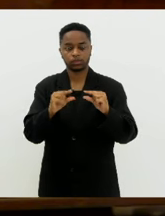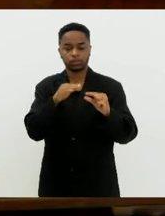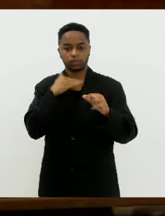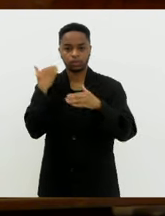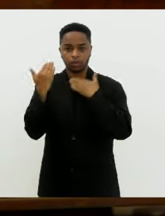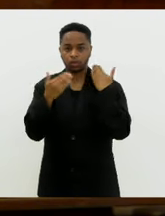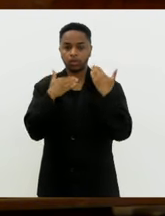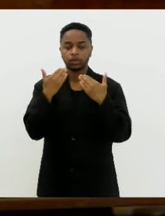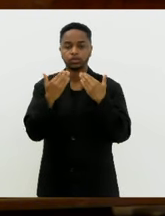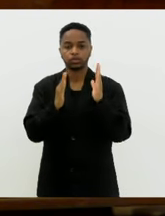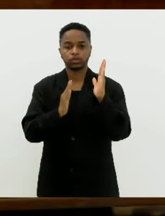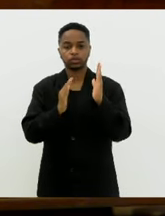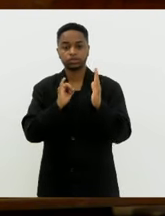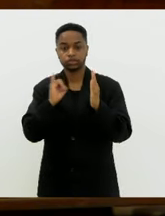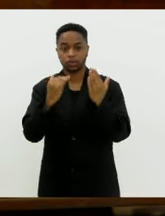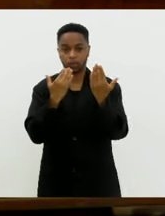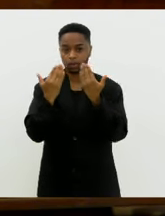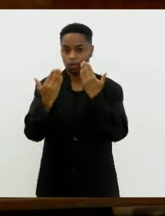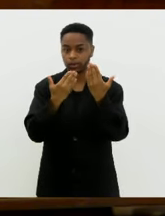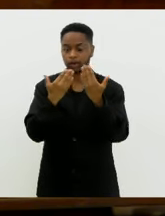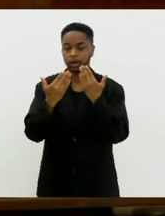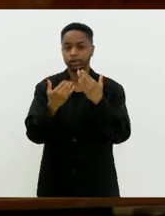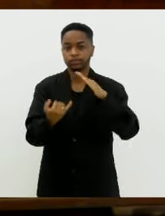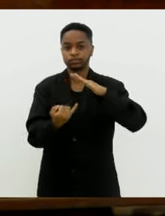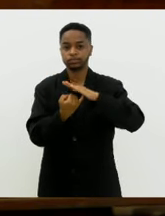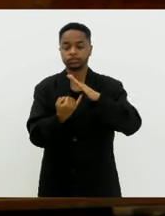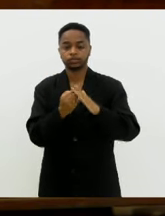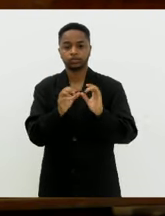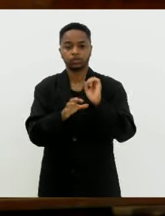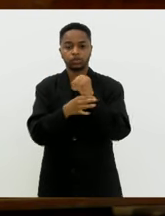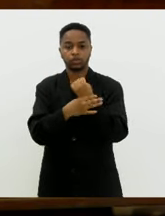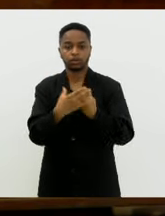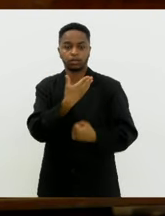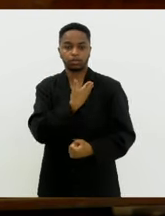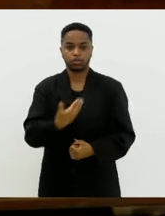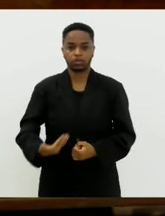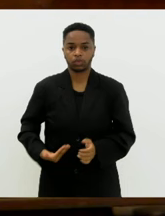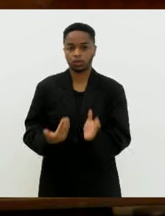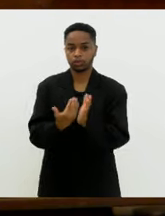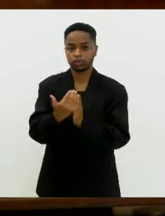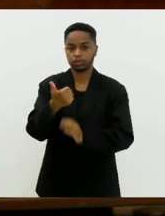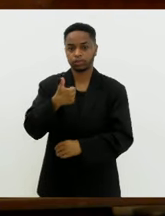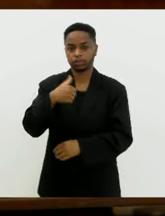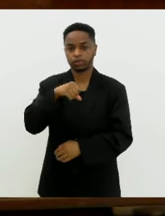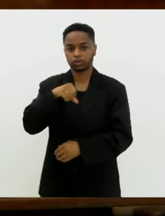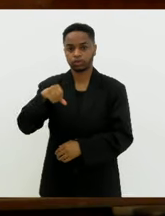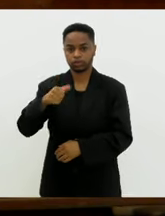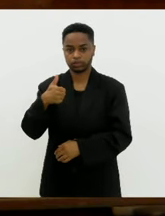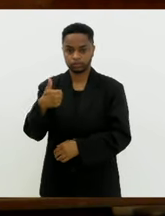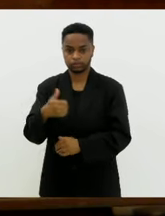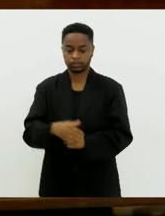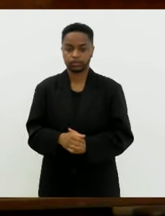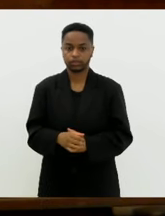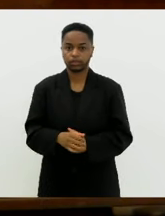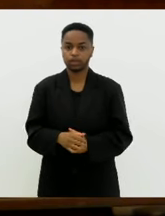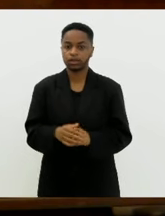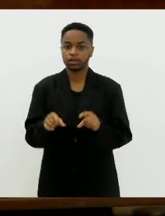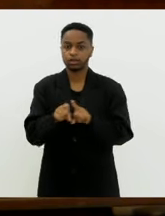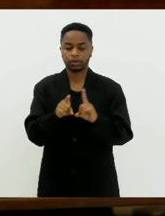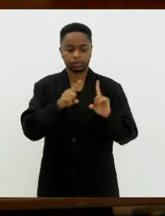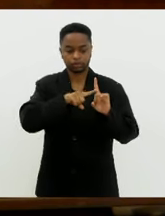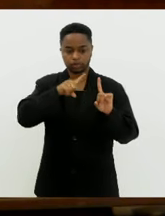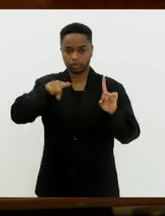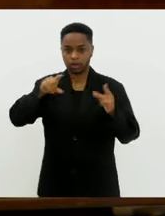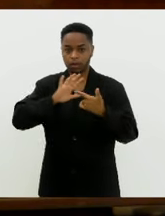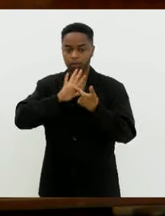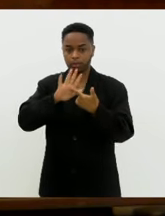desde o início da série histórica do Instituto de Segurança Pública, em 1991. O indicador registrou uma redução